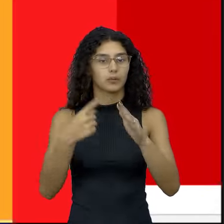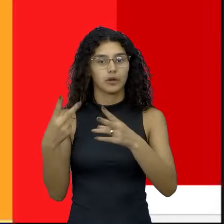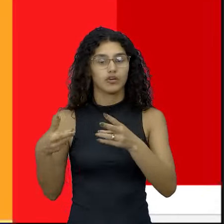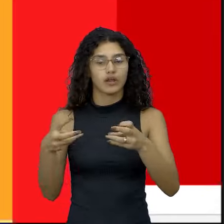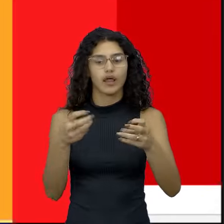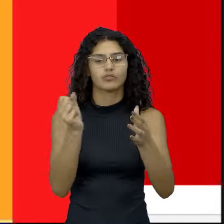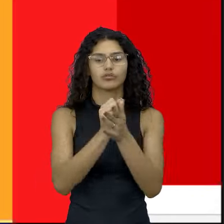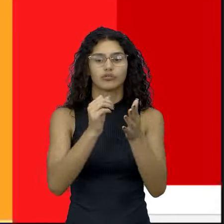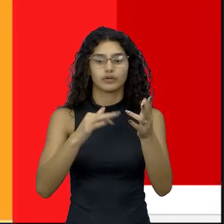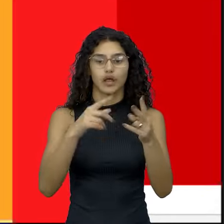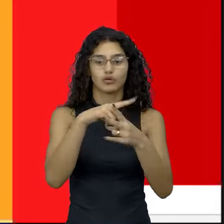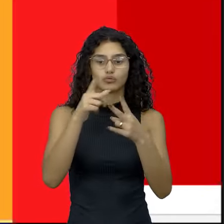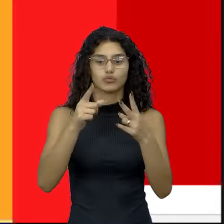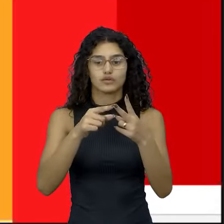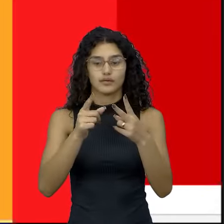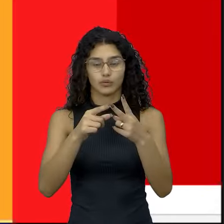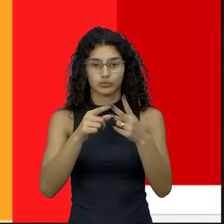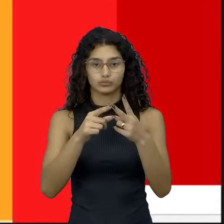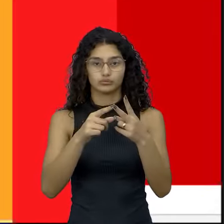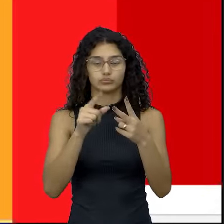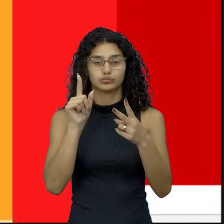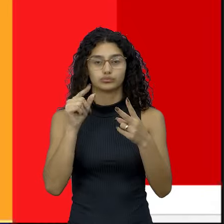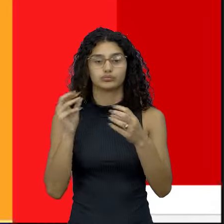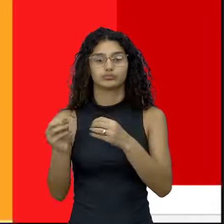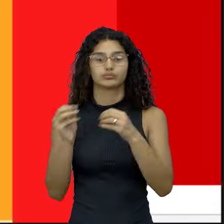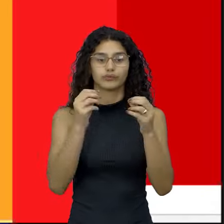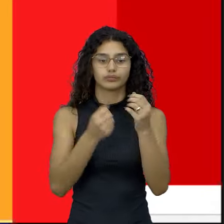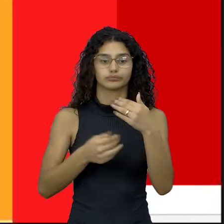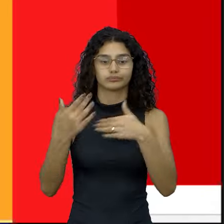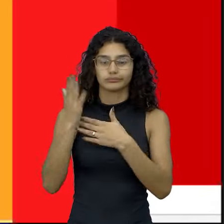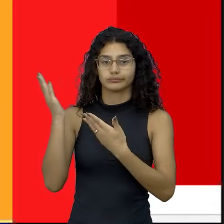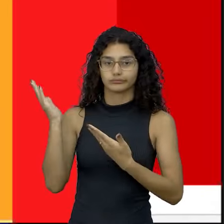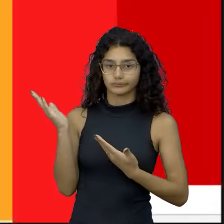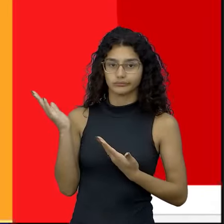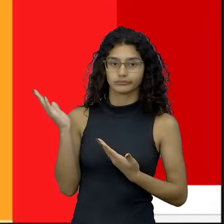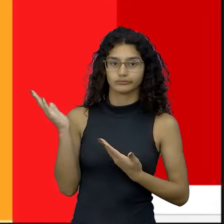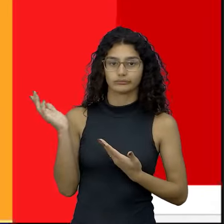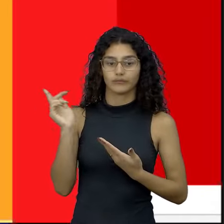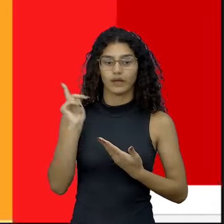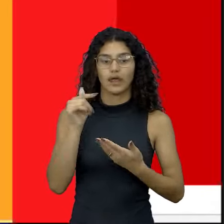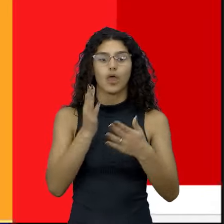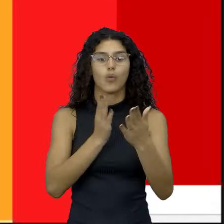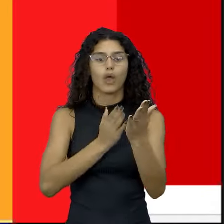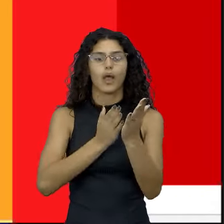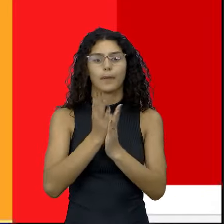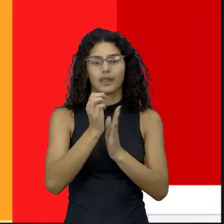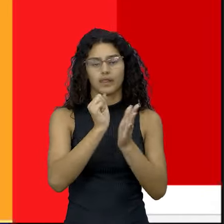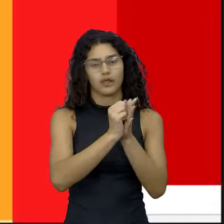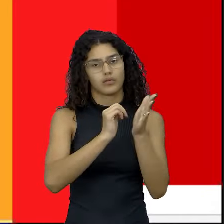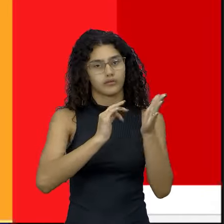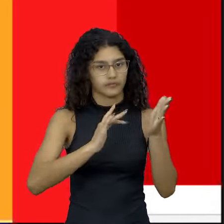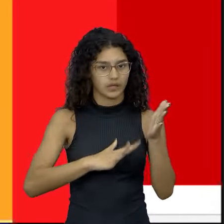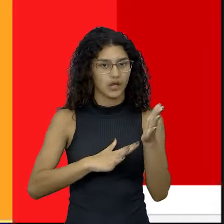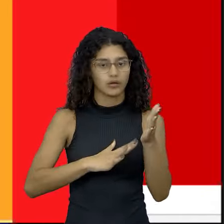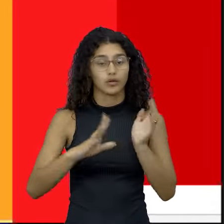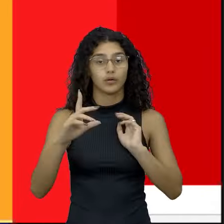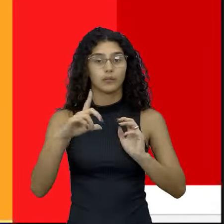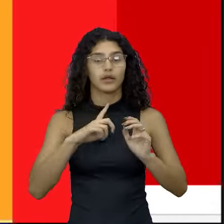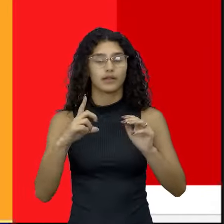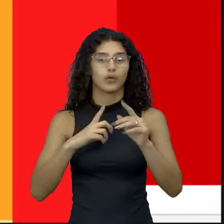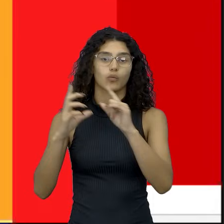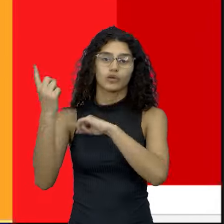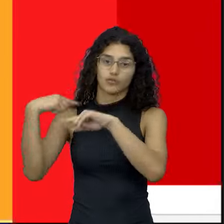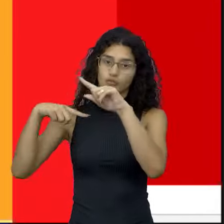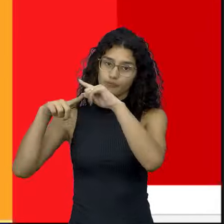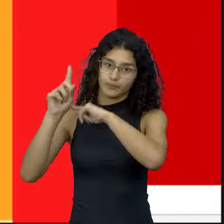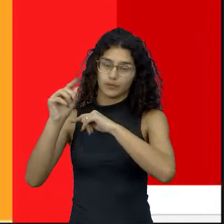algumas atividades e o 2, né, como eu trago aqui no slide para vocês, que é o encaminhamento das atividades para garantir o